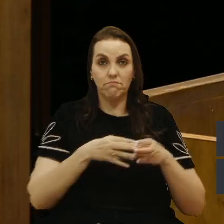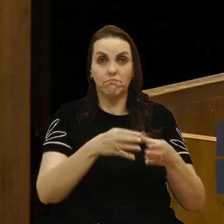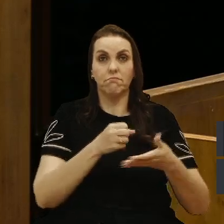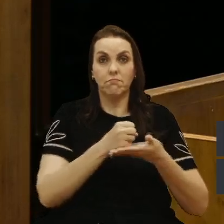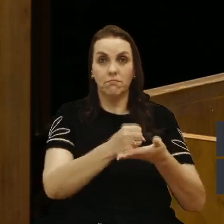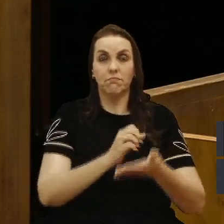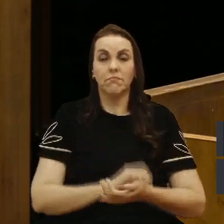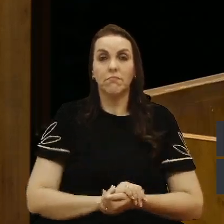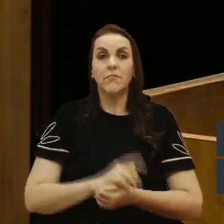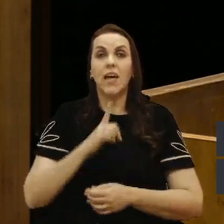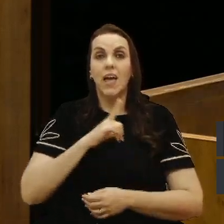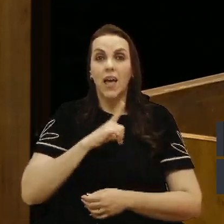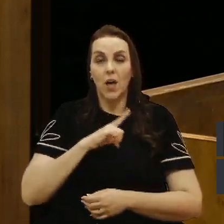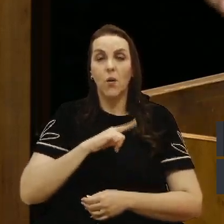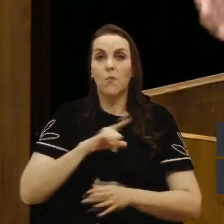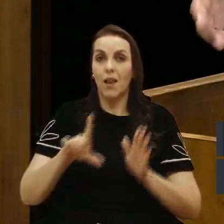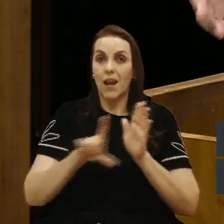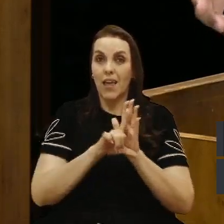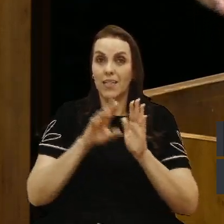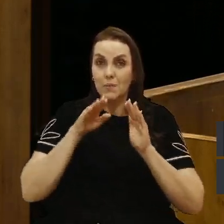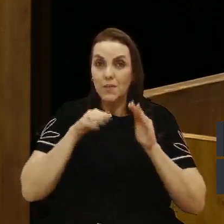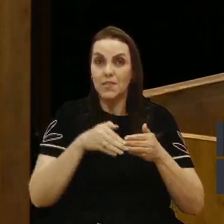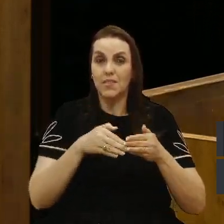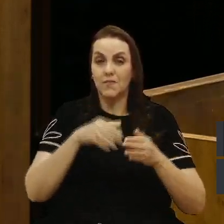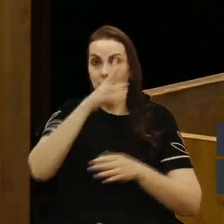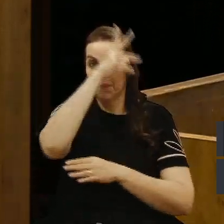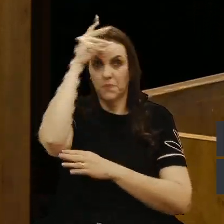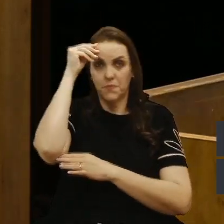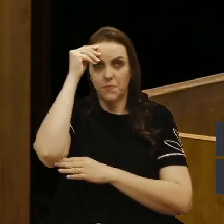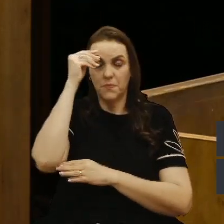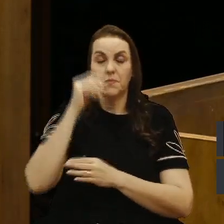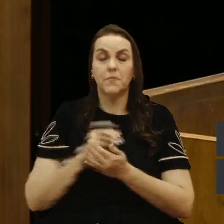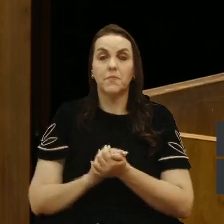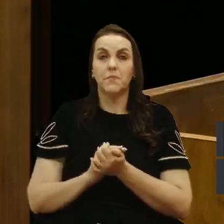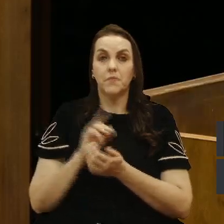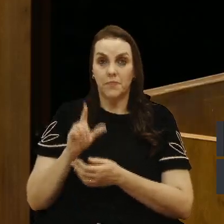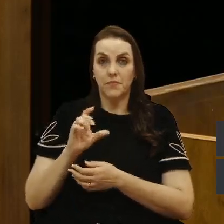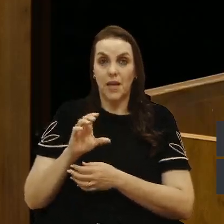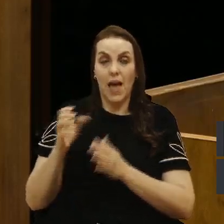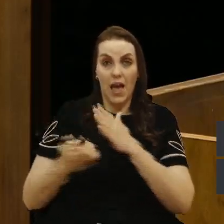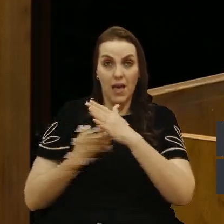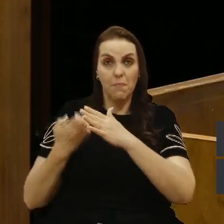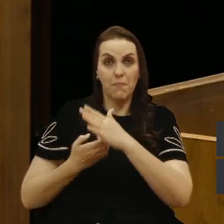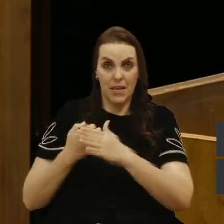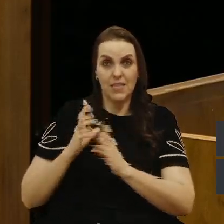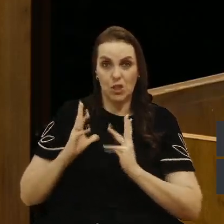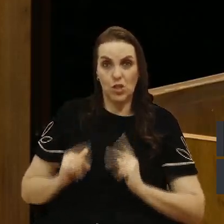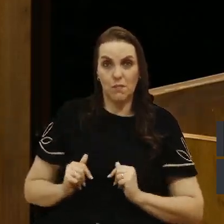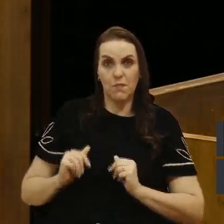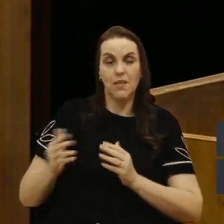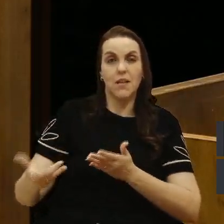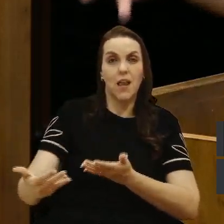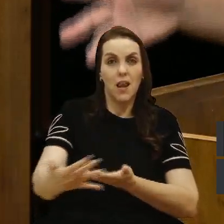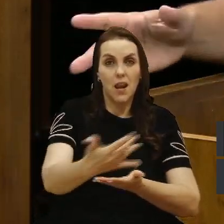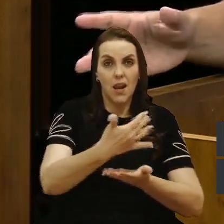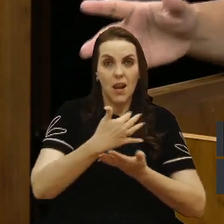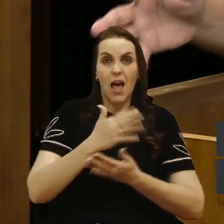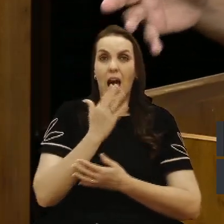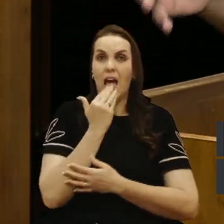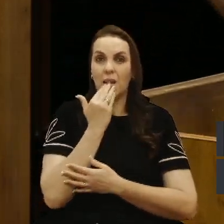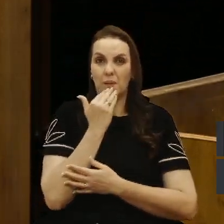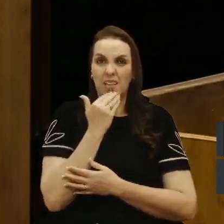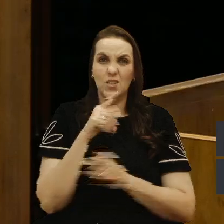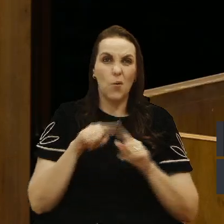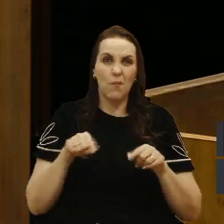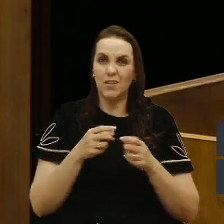específica municipal em que a Conlurb recolhe os alimentos, esses que são próprios para alimentação, mas não estão mais em condição